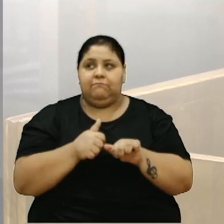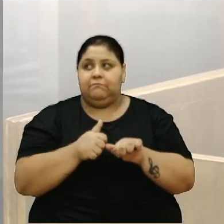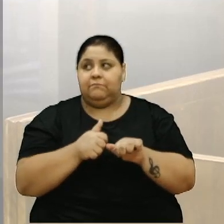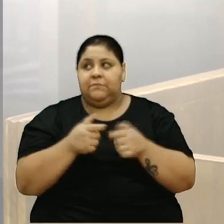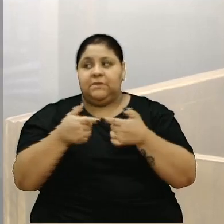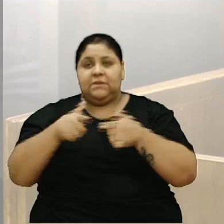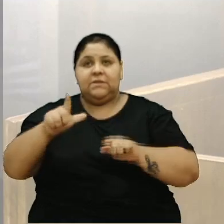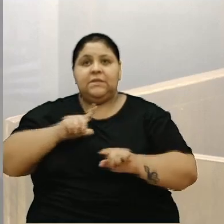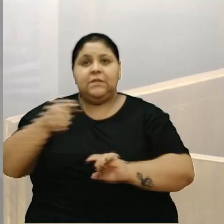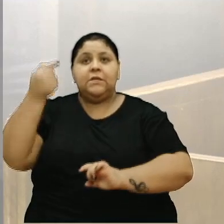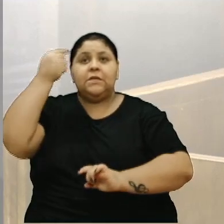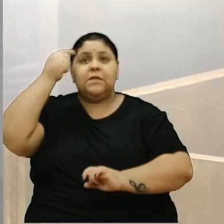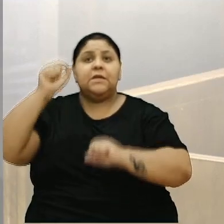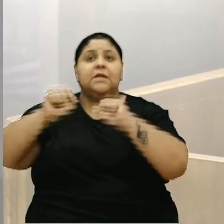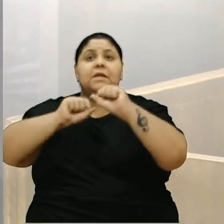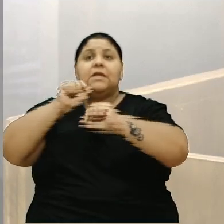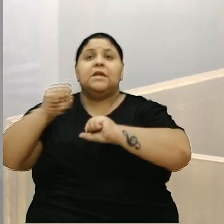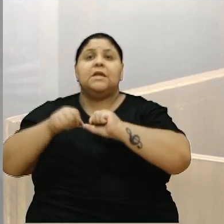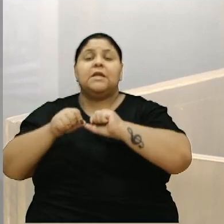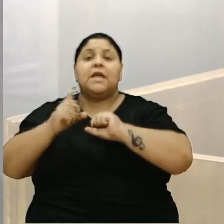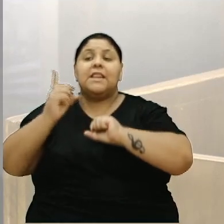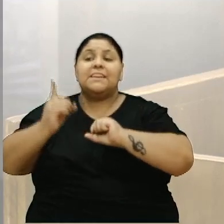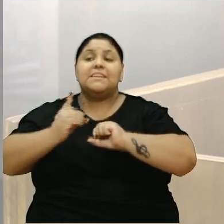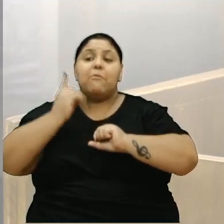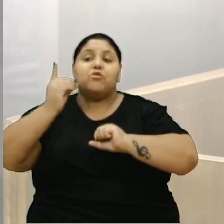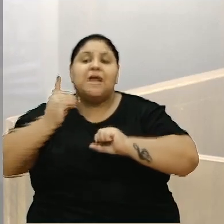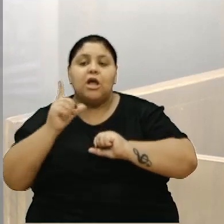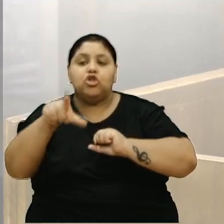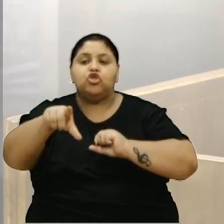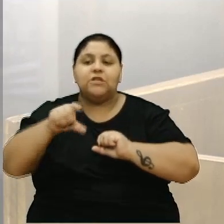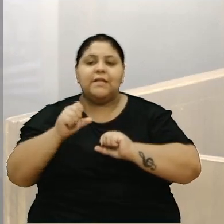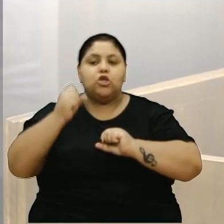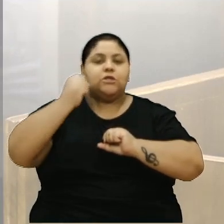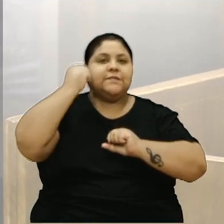temos que pensar em quem nós vamos botar de deputado, quem nós vamos botar de